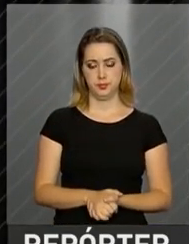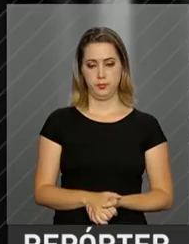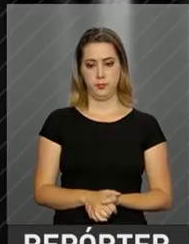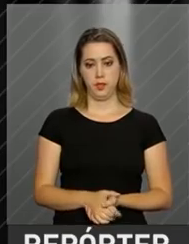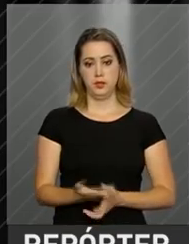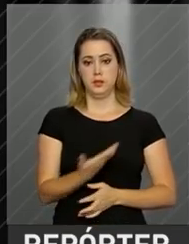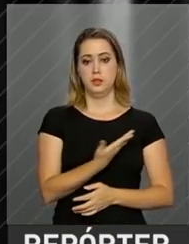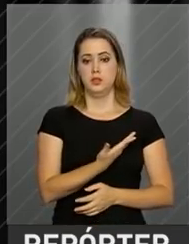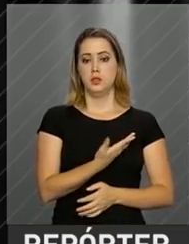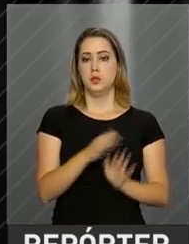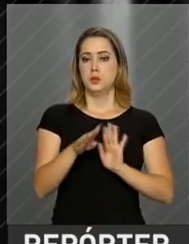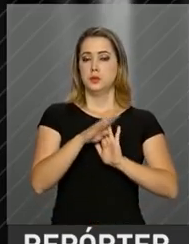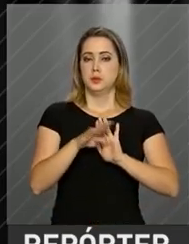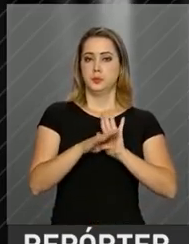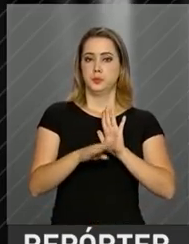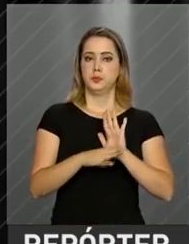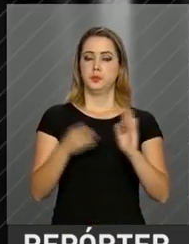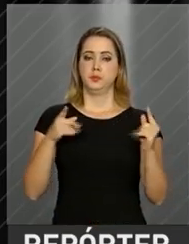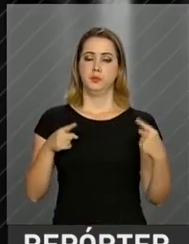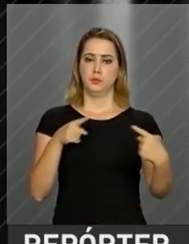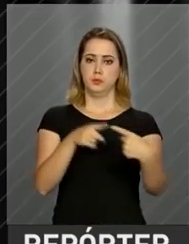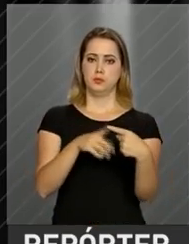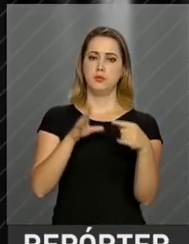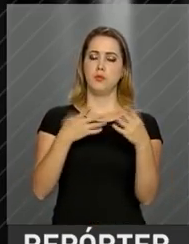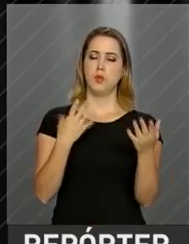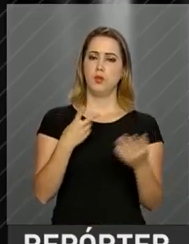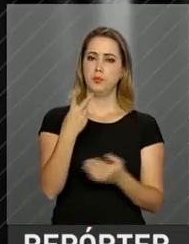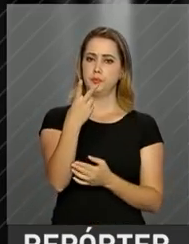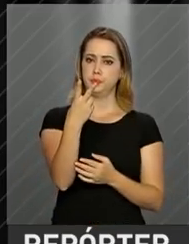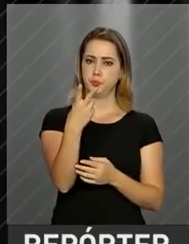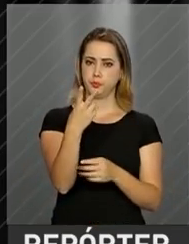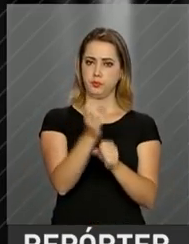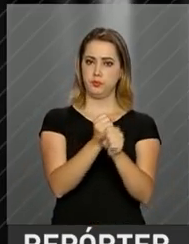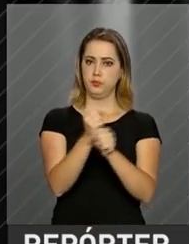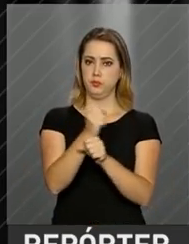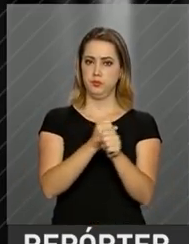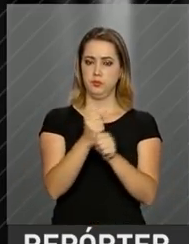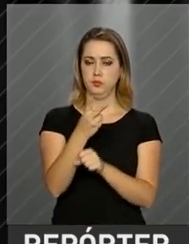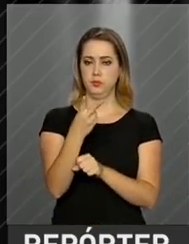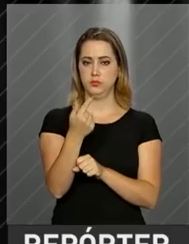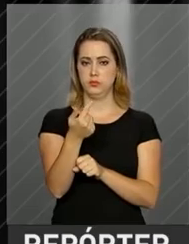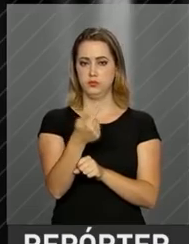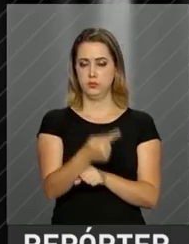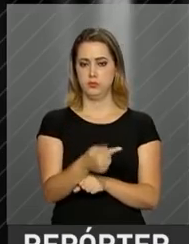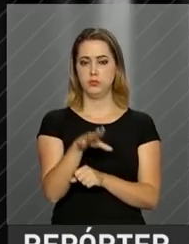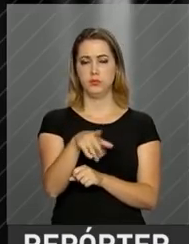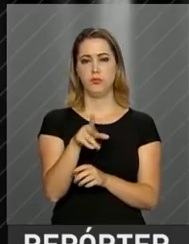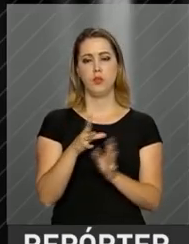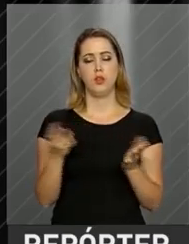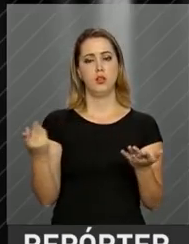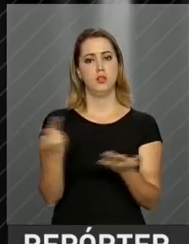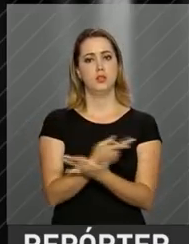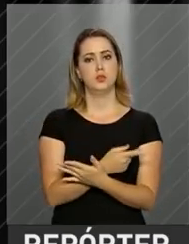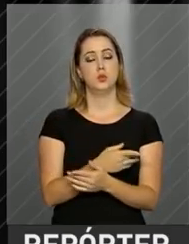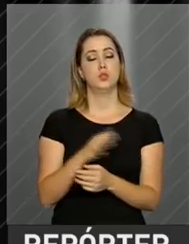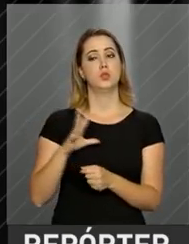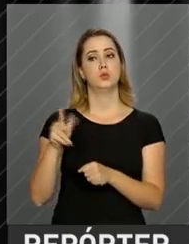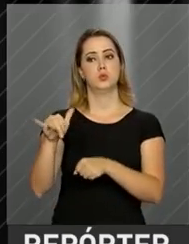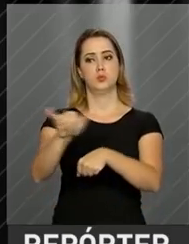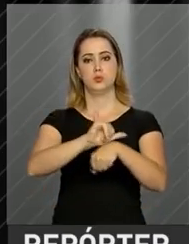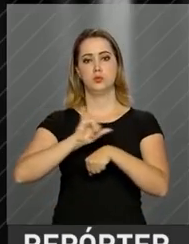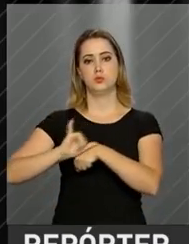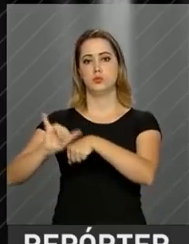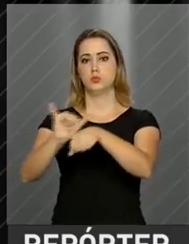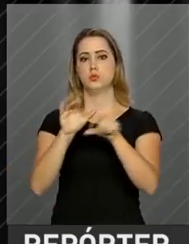segurança pública estabelece metas a serem cumpridas nos próximos 2 anos em 2017 ele vai ser adotado nas capitais e o